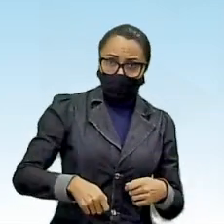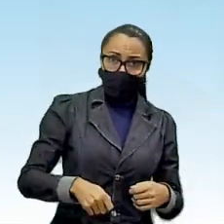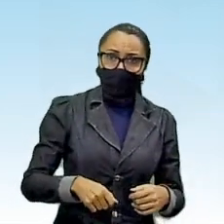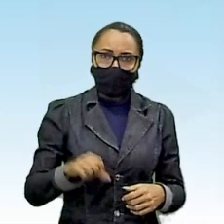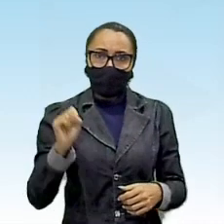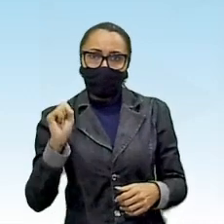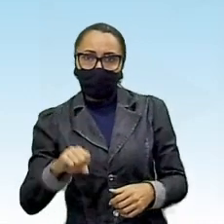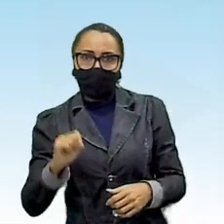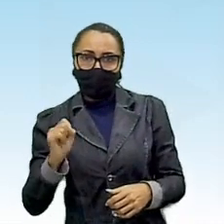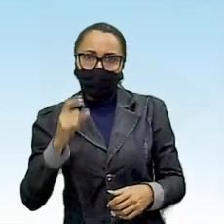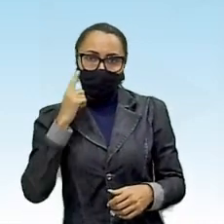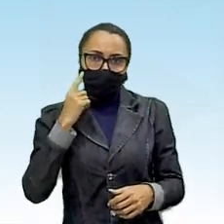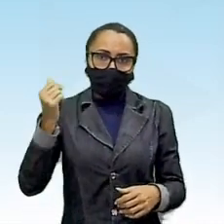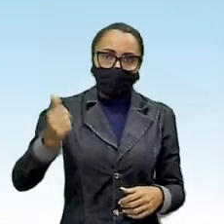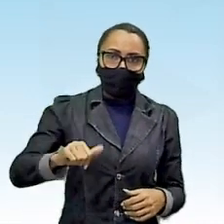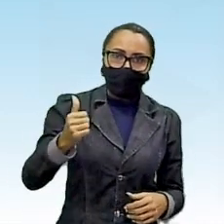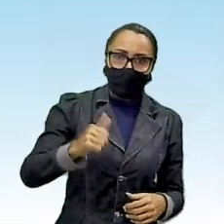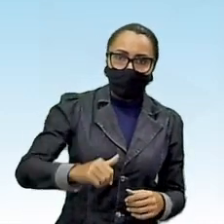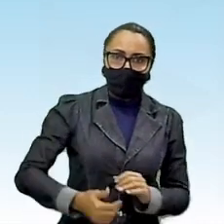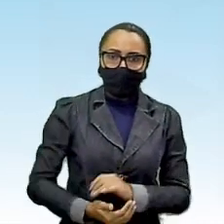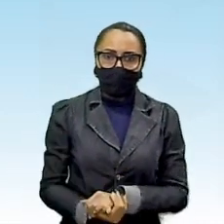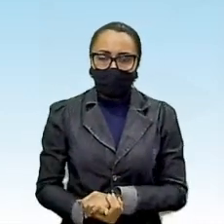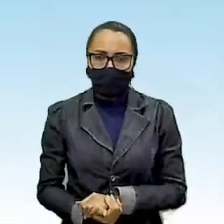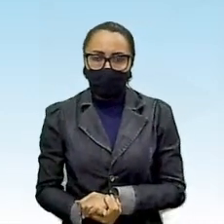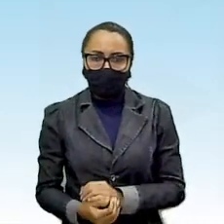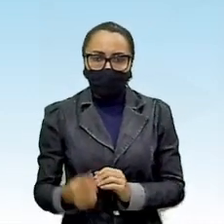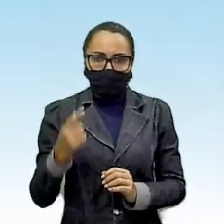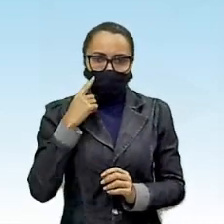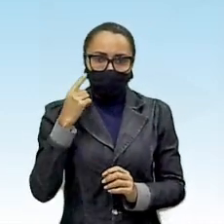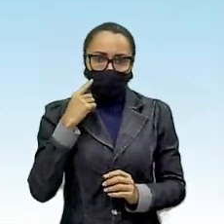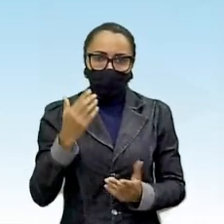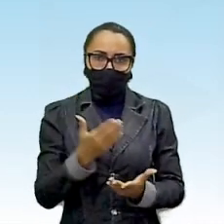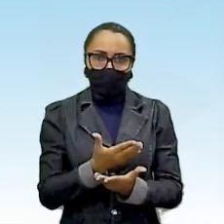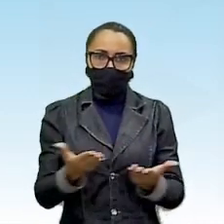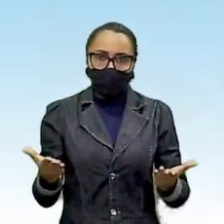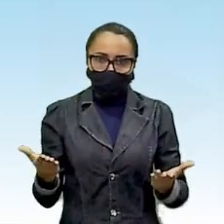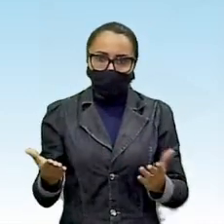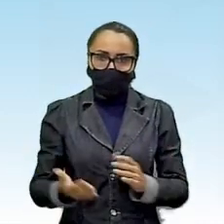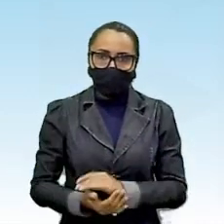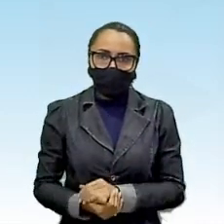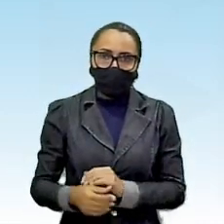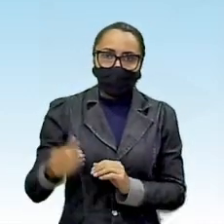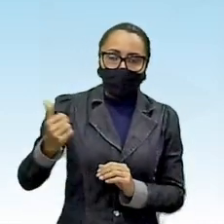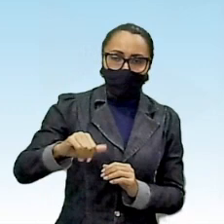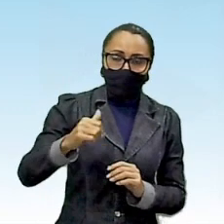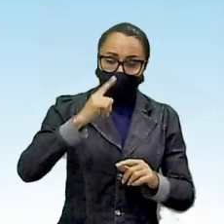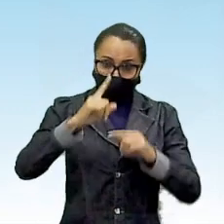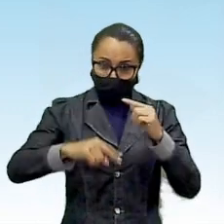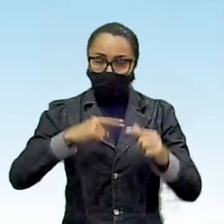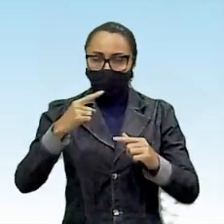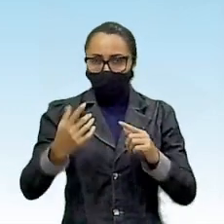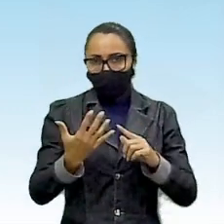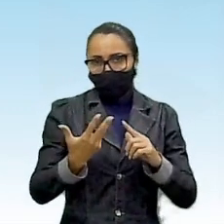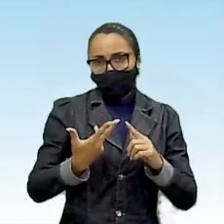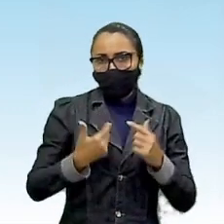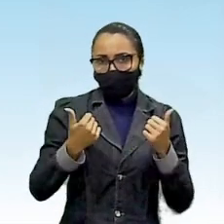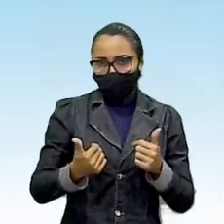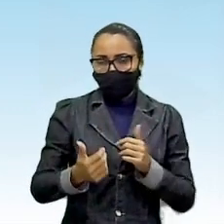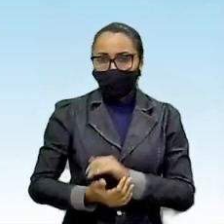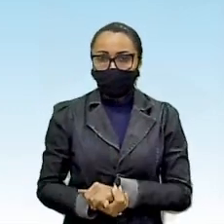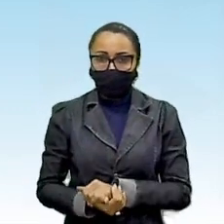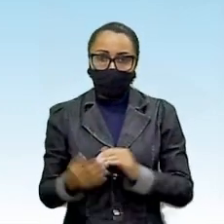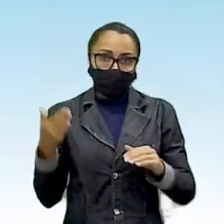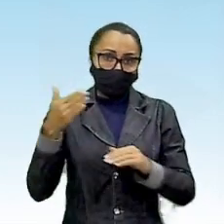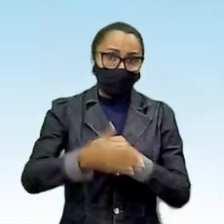de uma avaliação qualitativa, e aí, caso haja necessidade, eu avalio depois quantitativamente. foi